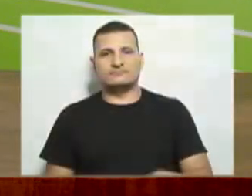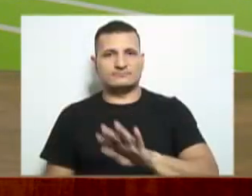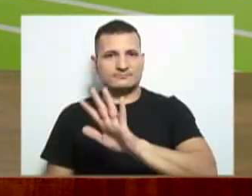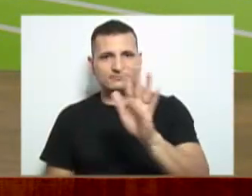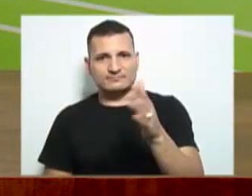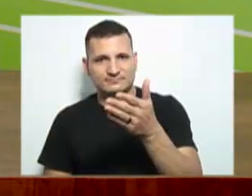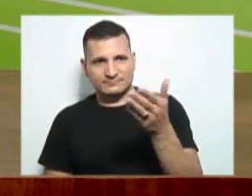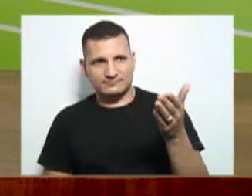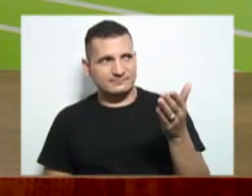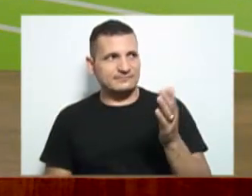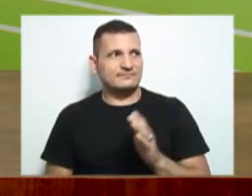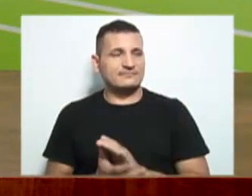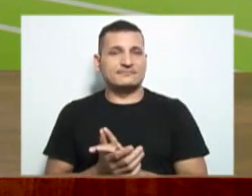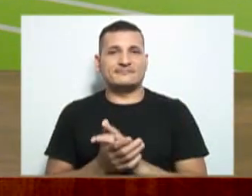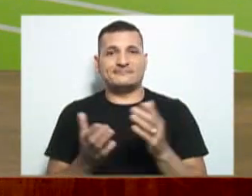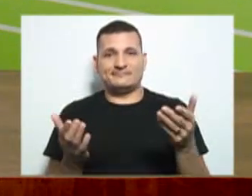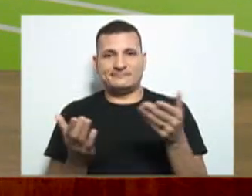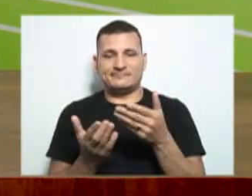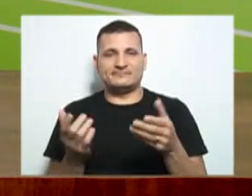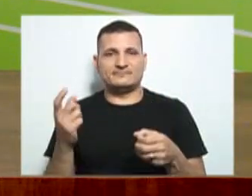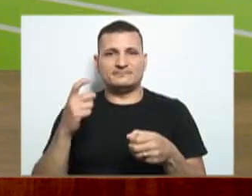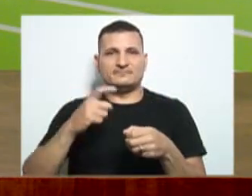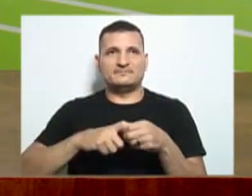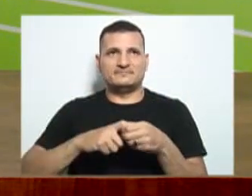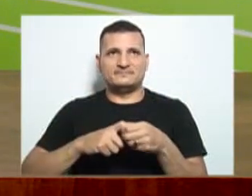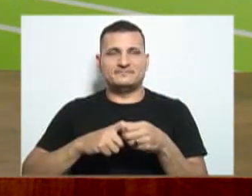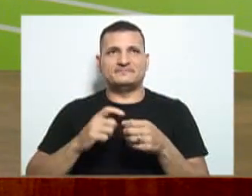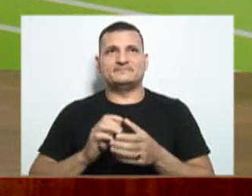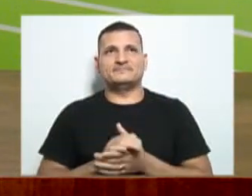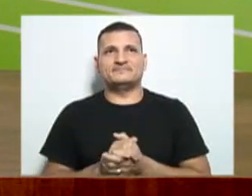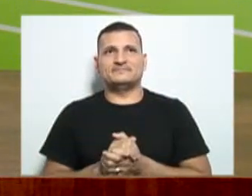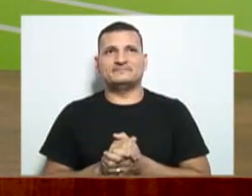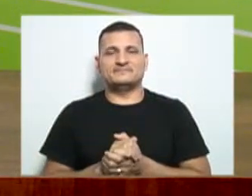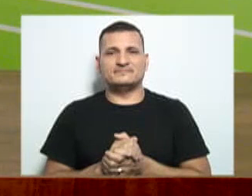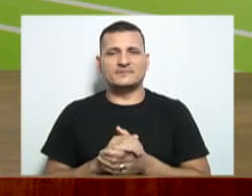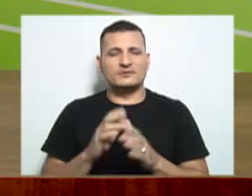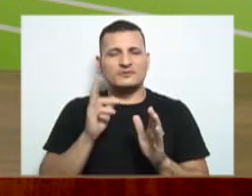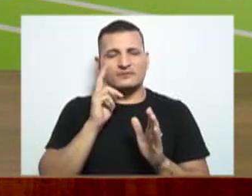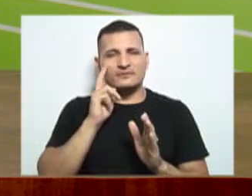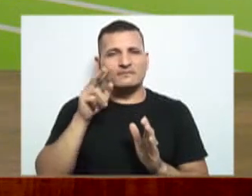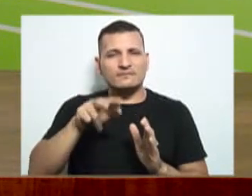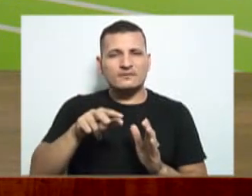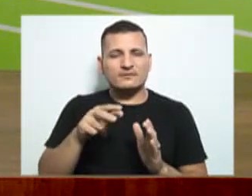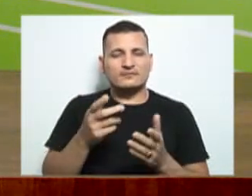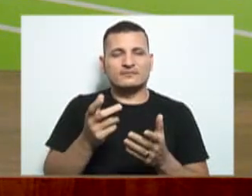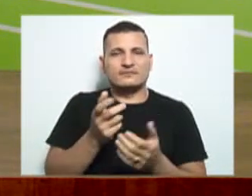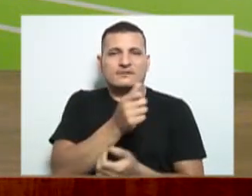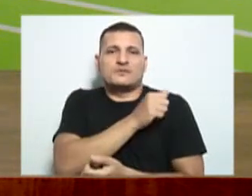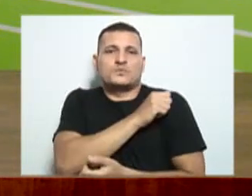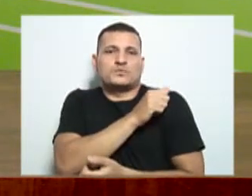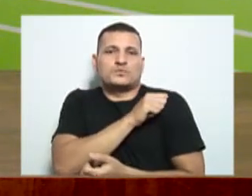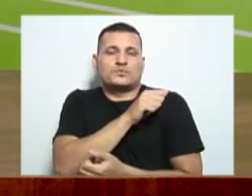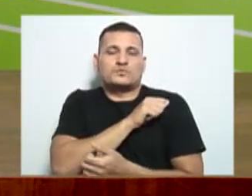Olá, estamos aqui novamente. Vamos às participações,